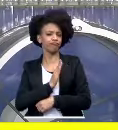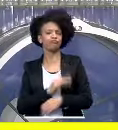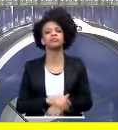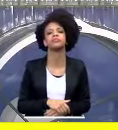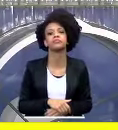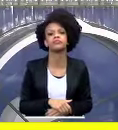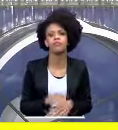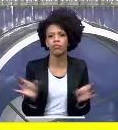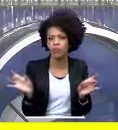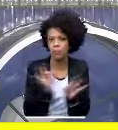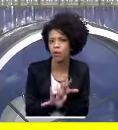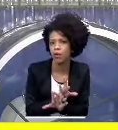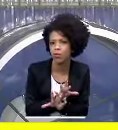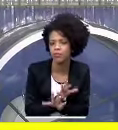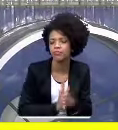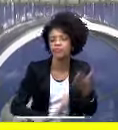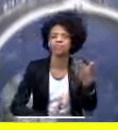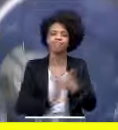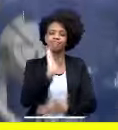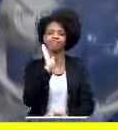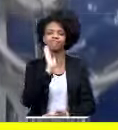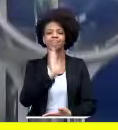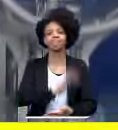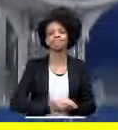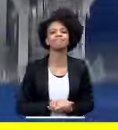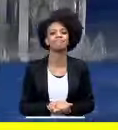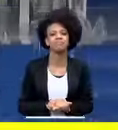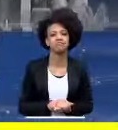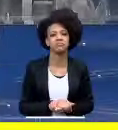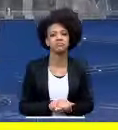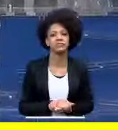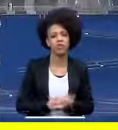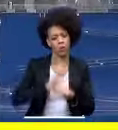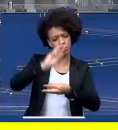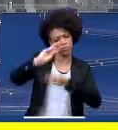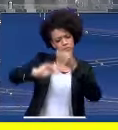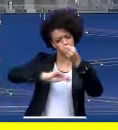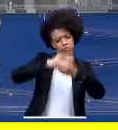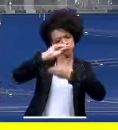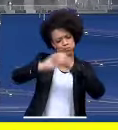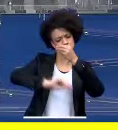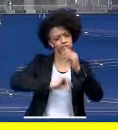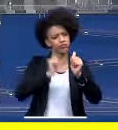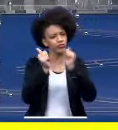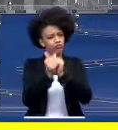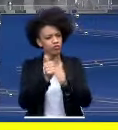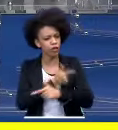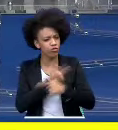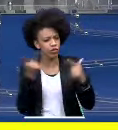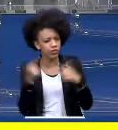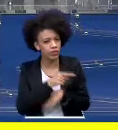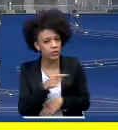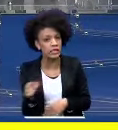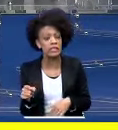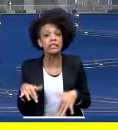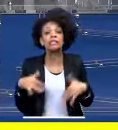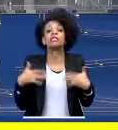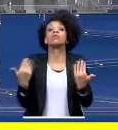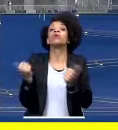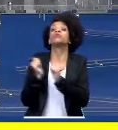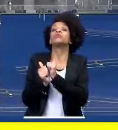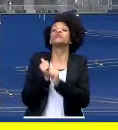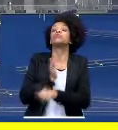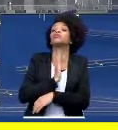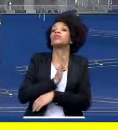Bolas posicionadas, valendo! Globo girando, sua sorte girando. Será que o time do